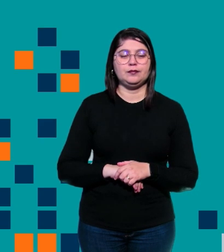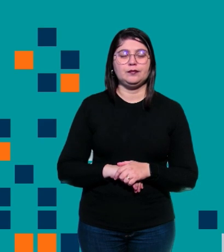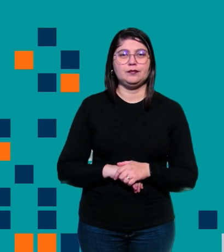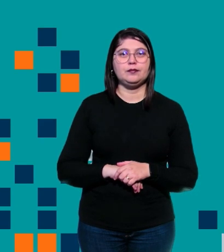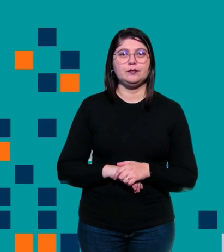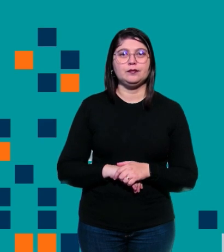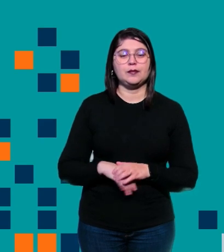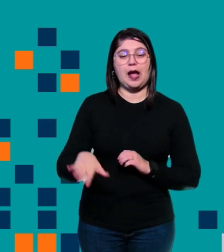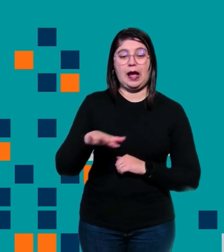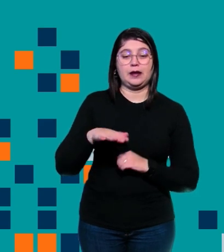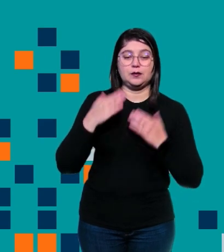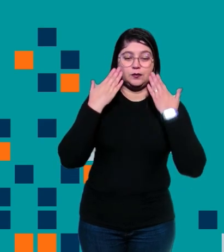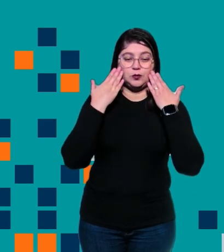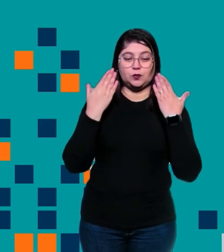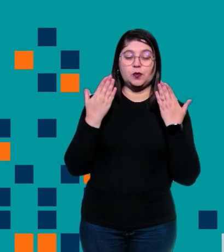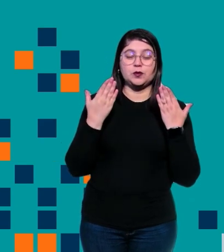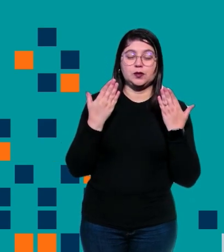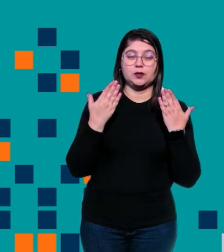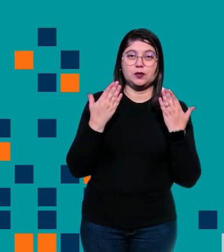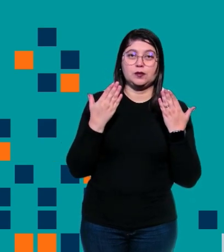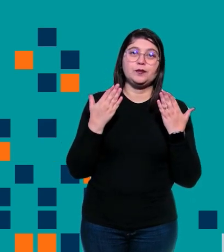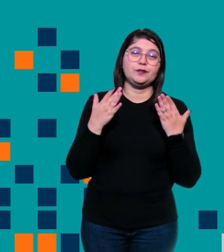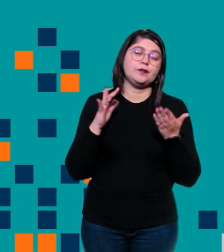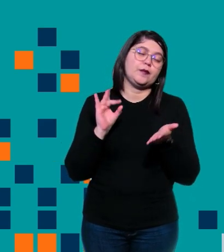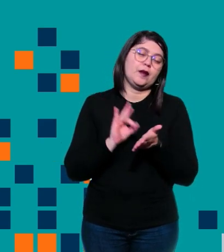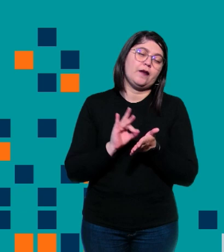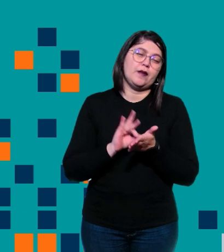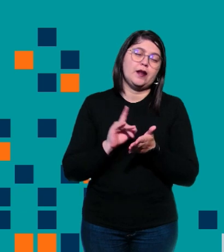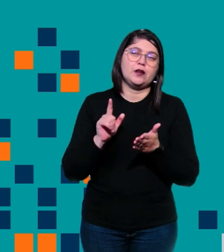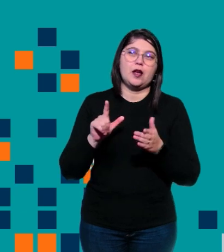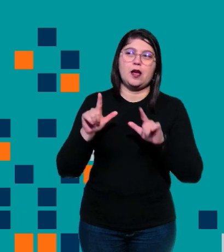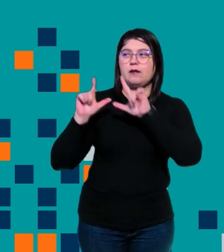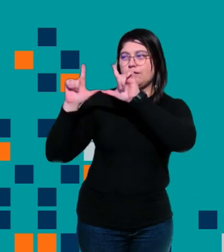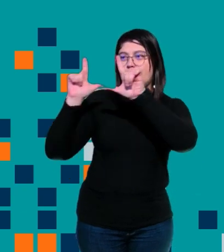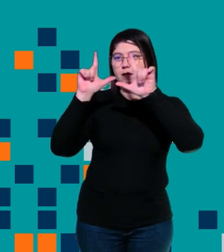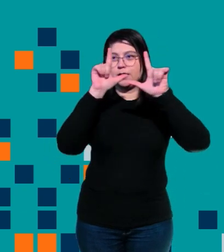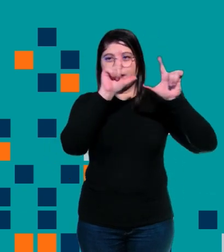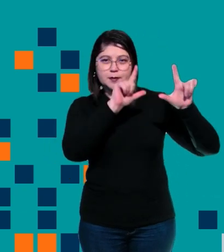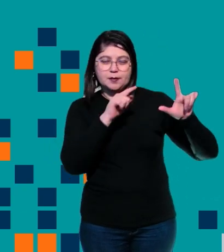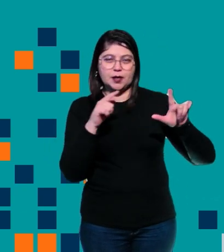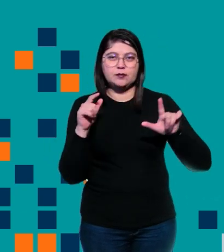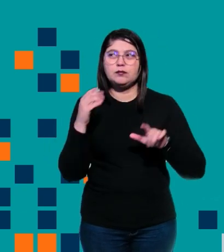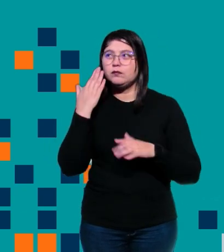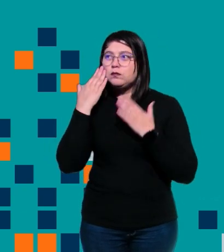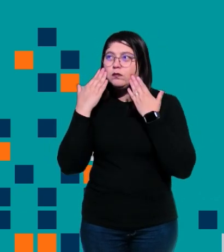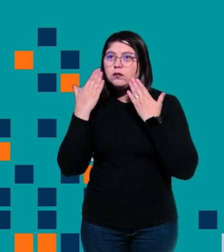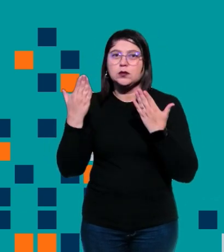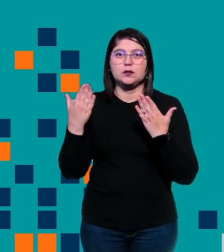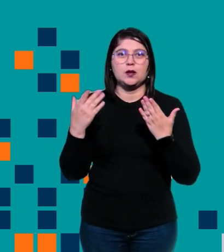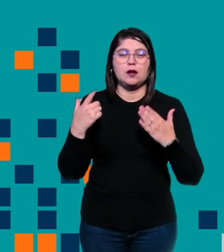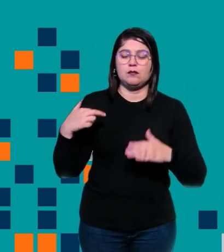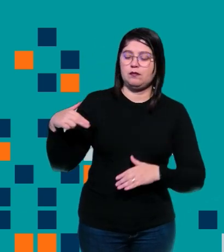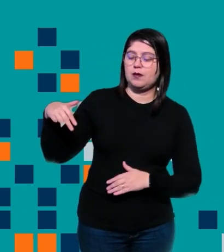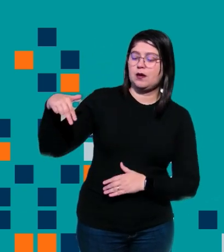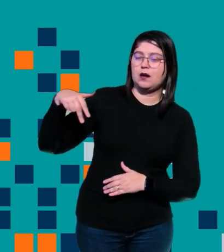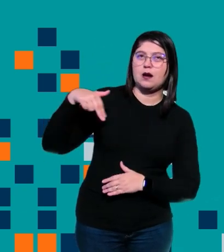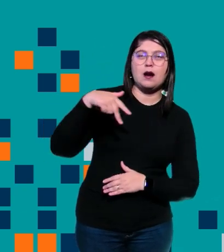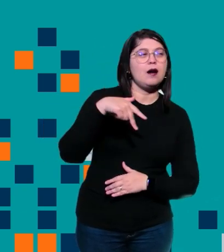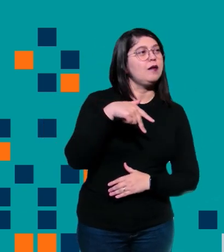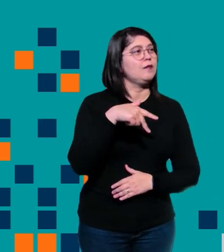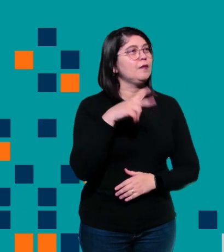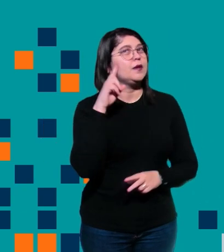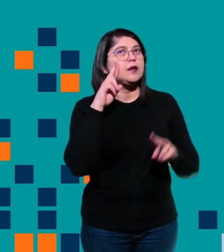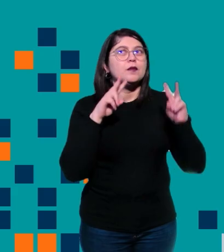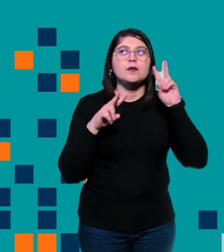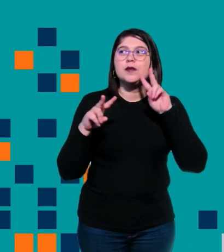pavilhão de exposição, que, na verdade, é uma galeria, é uma passagem para você ter a melhor perspectiva